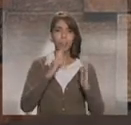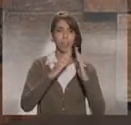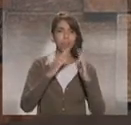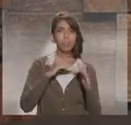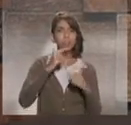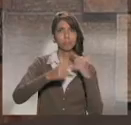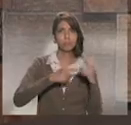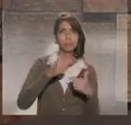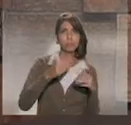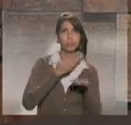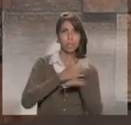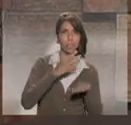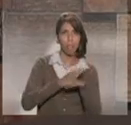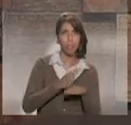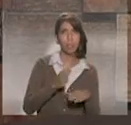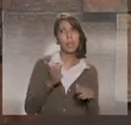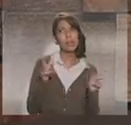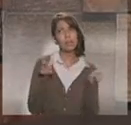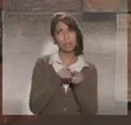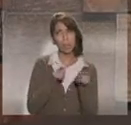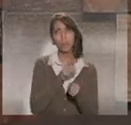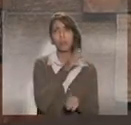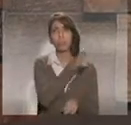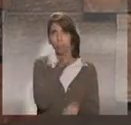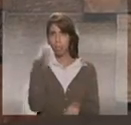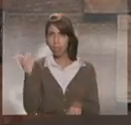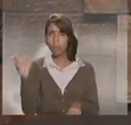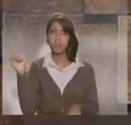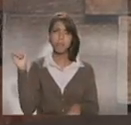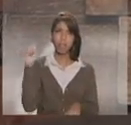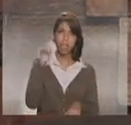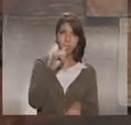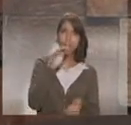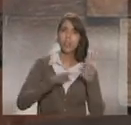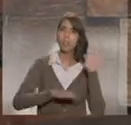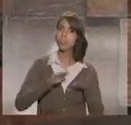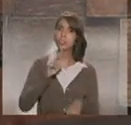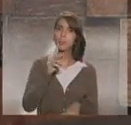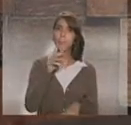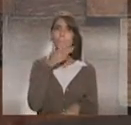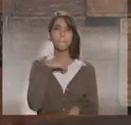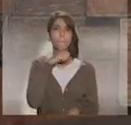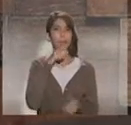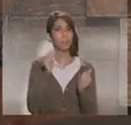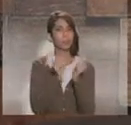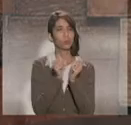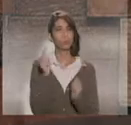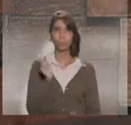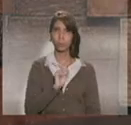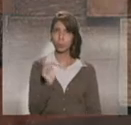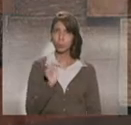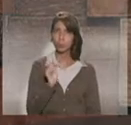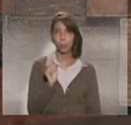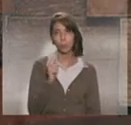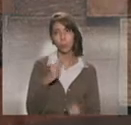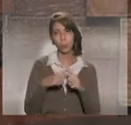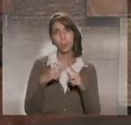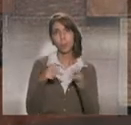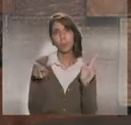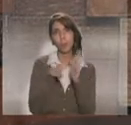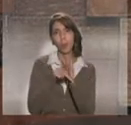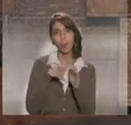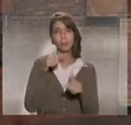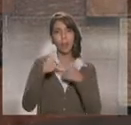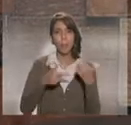saía muito também viajava muito também tinha seu lado da ausência dele que faz parte do de trabalho né do sul